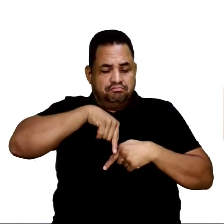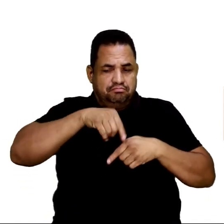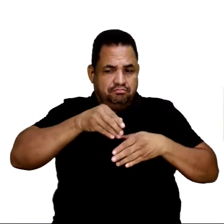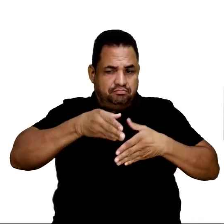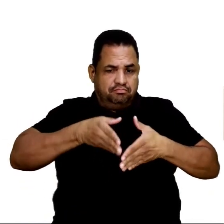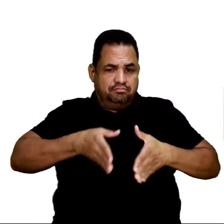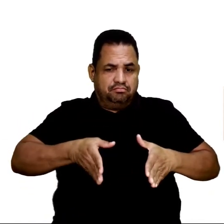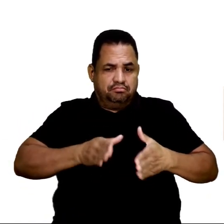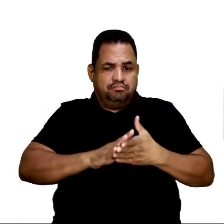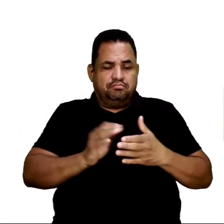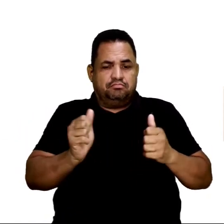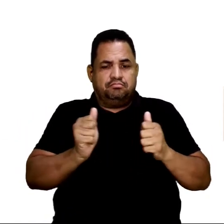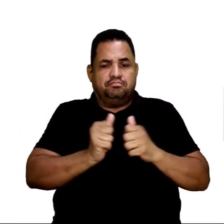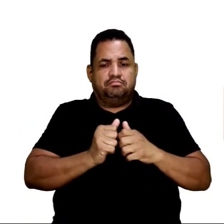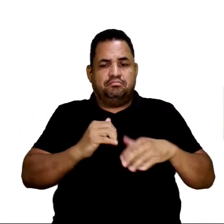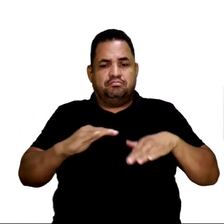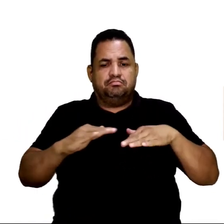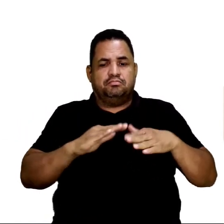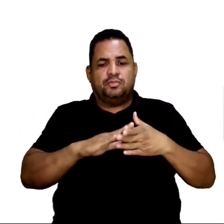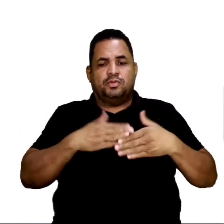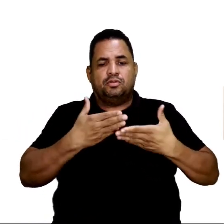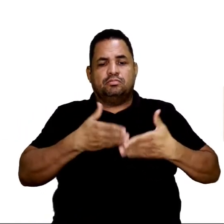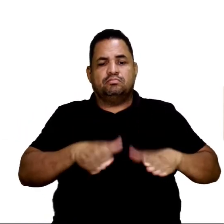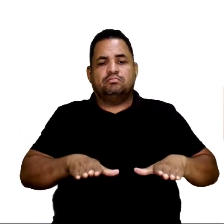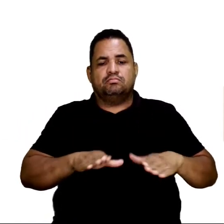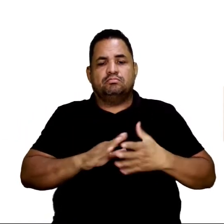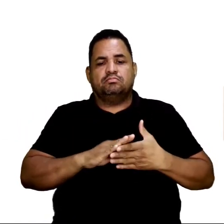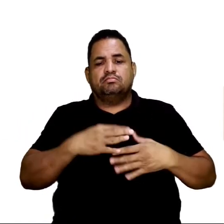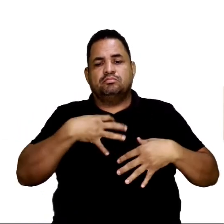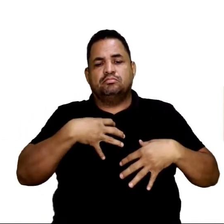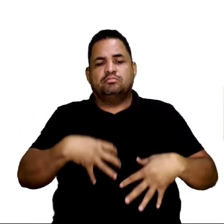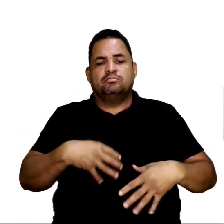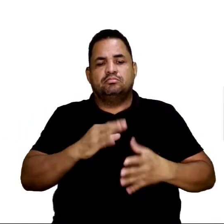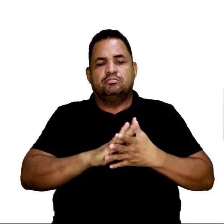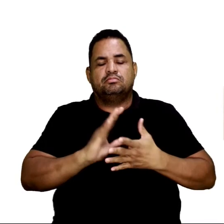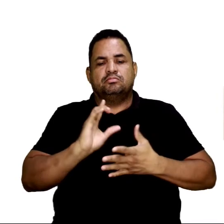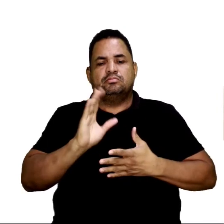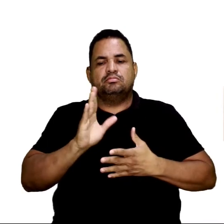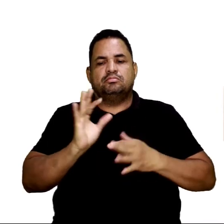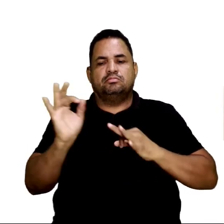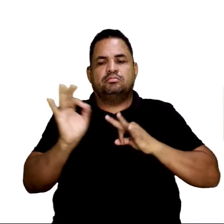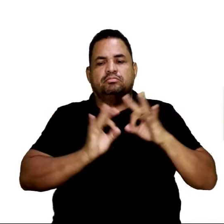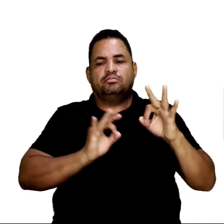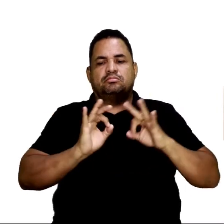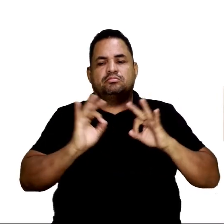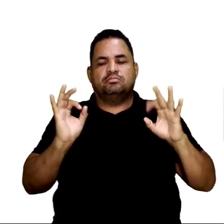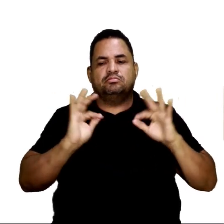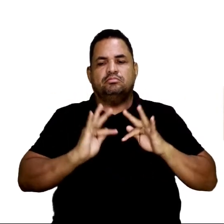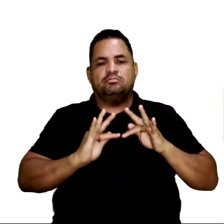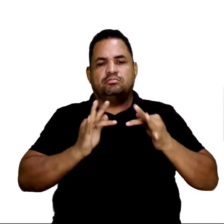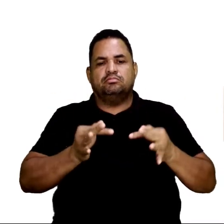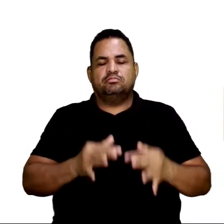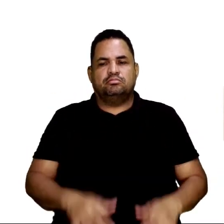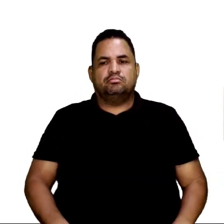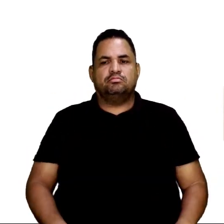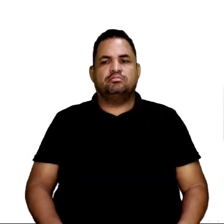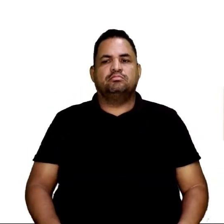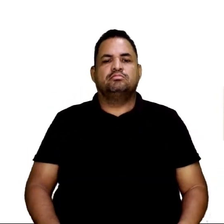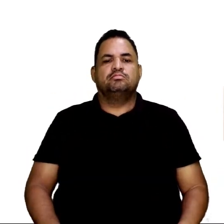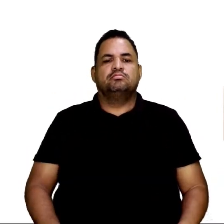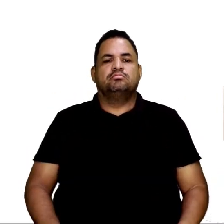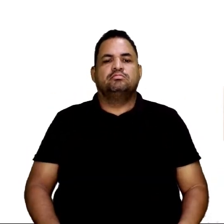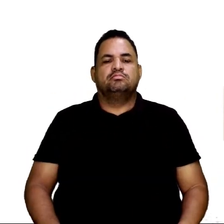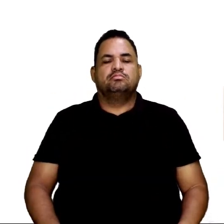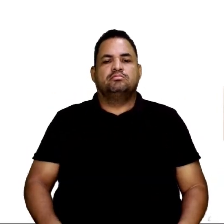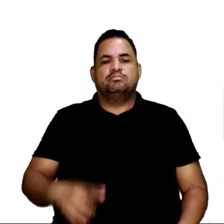devido à aproximação do momento do parto. Todos os órgãos nessa fase já estão formados. Aí nós temos